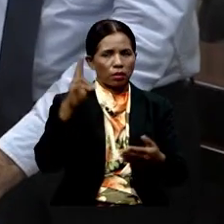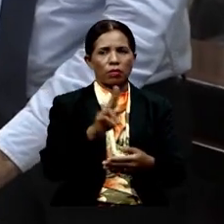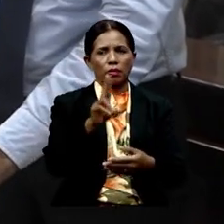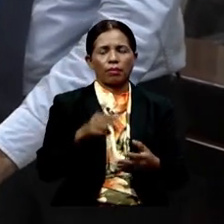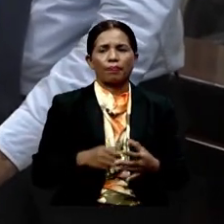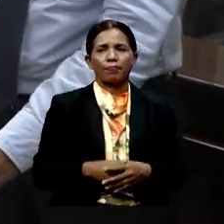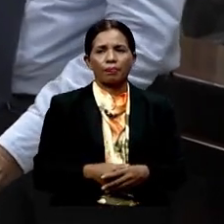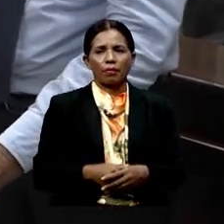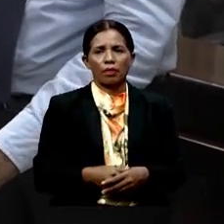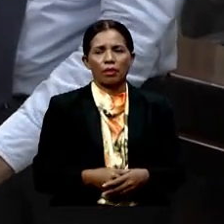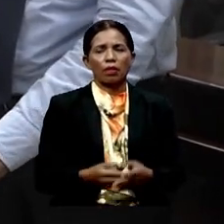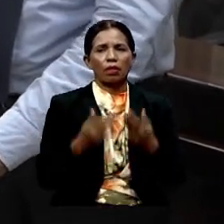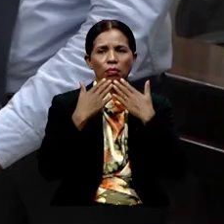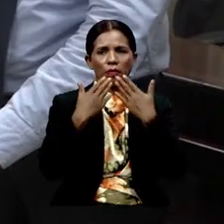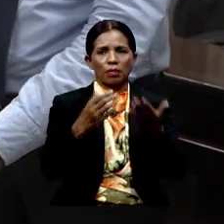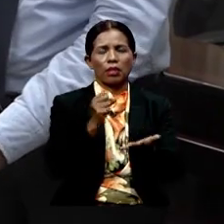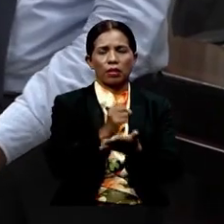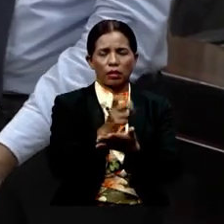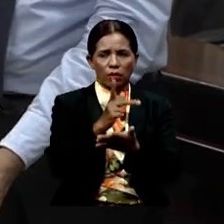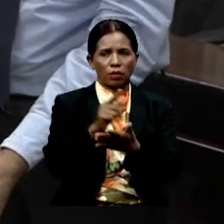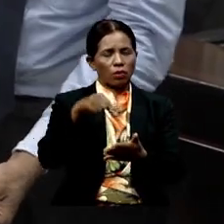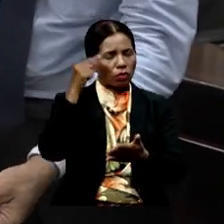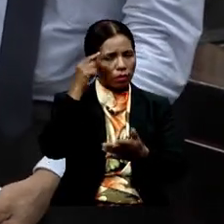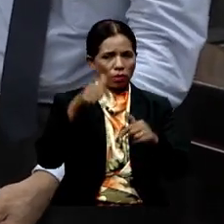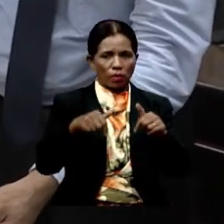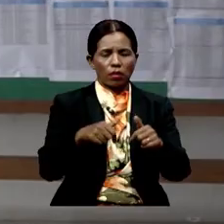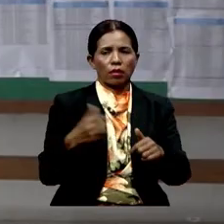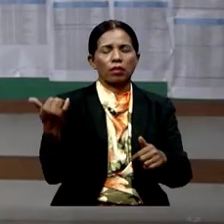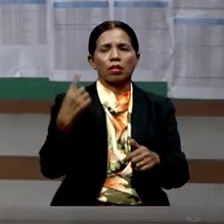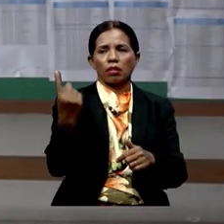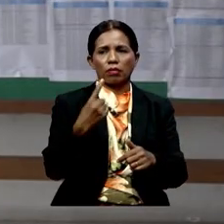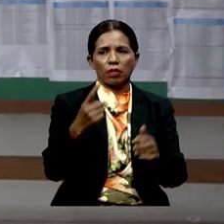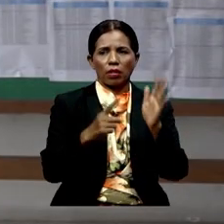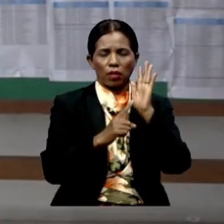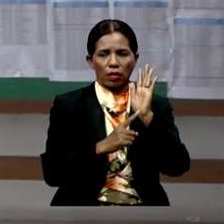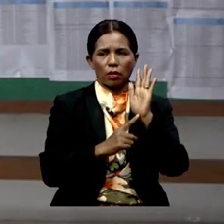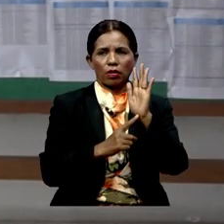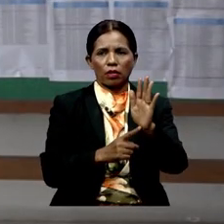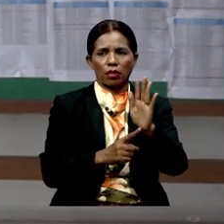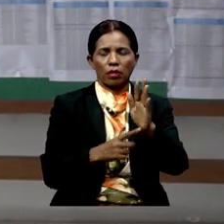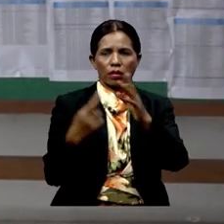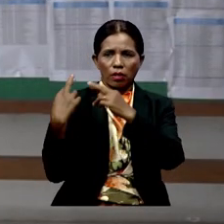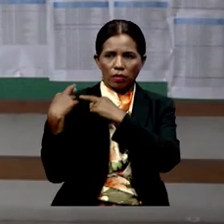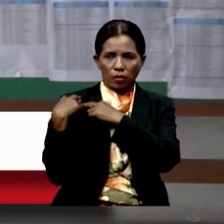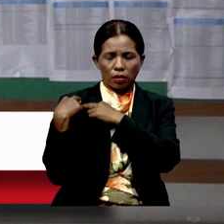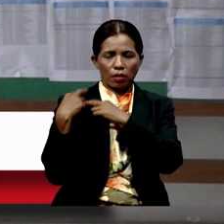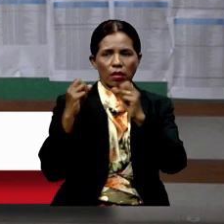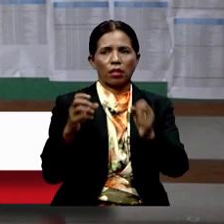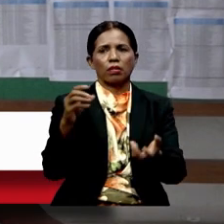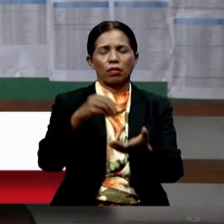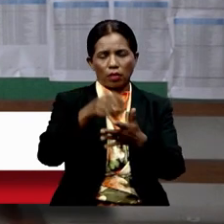ke agradece ba SECOMS, a governo i wida ne liu si SECOMS, nebe sena fati hatur sirnia responsabilidade moral atau garantia